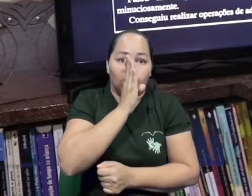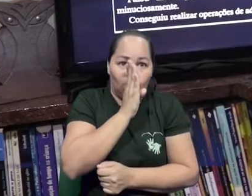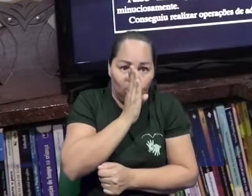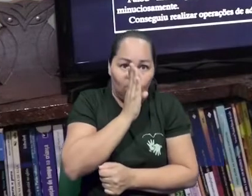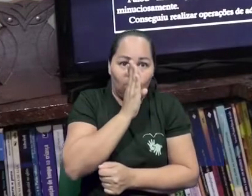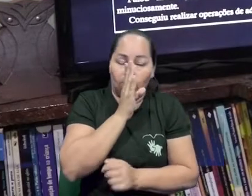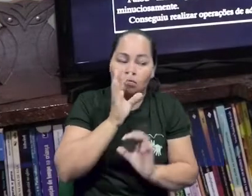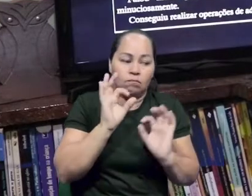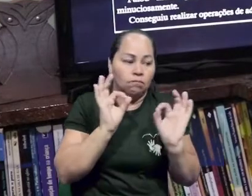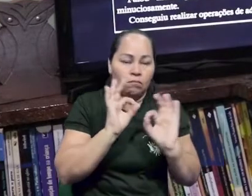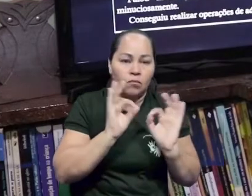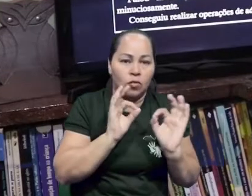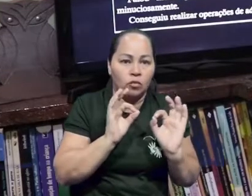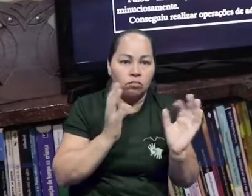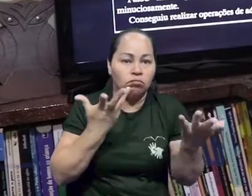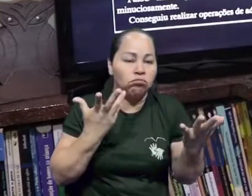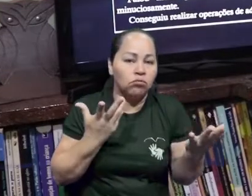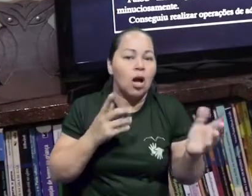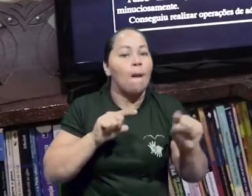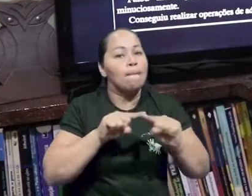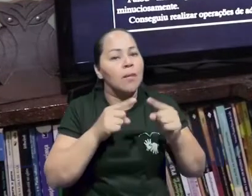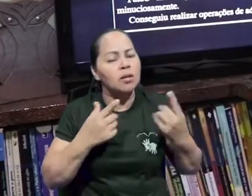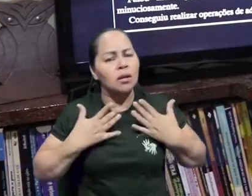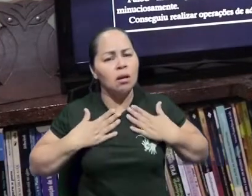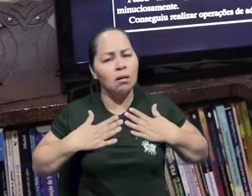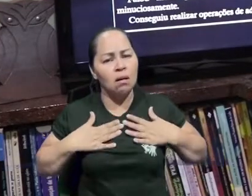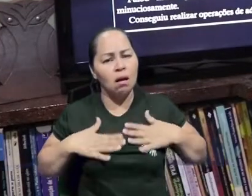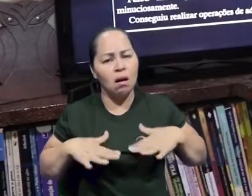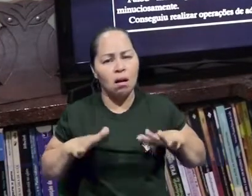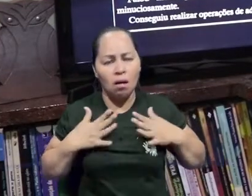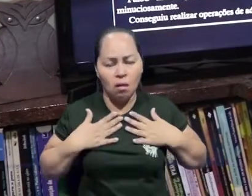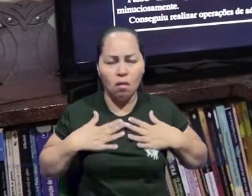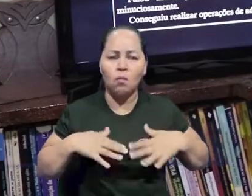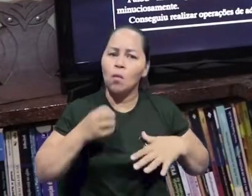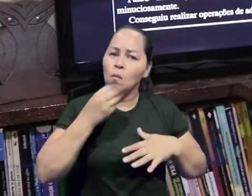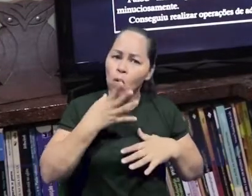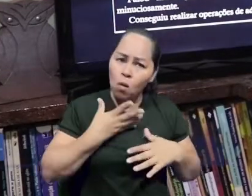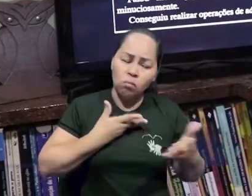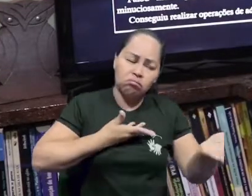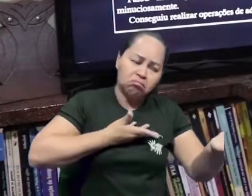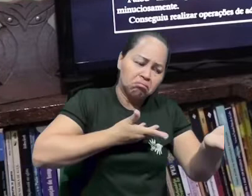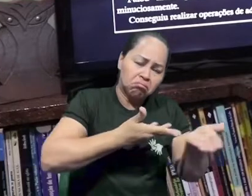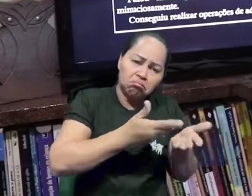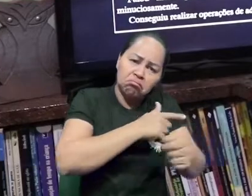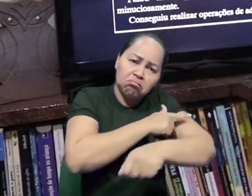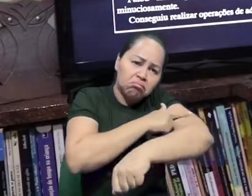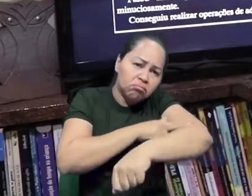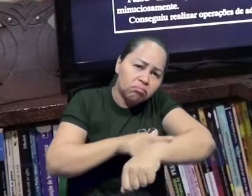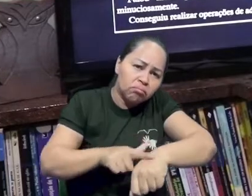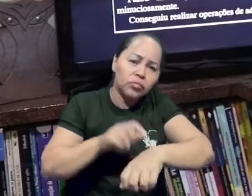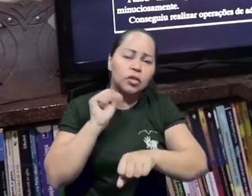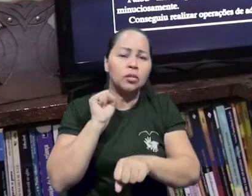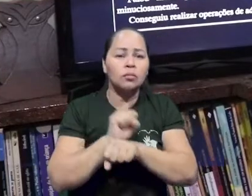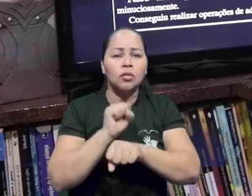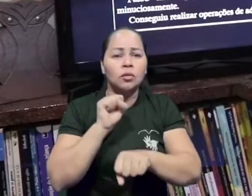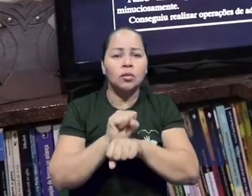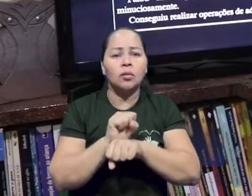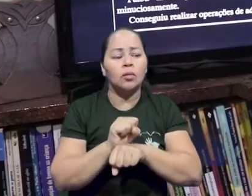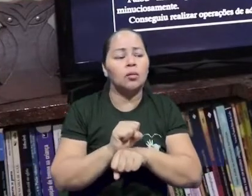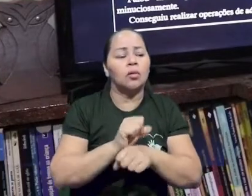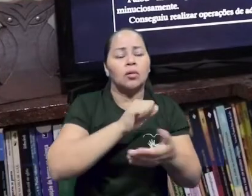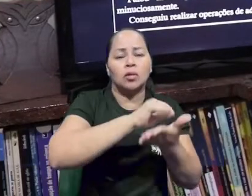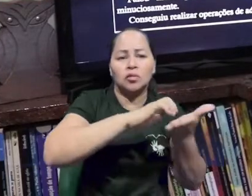eu anotei. Em avaliação inicial se mostrou passivo, entretanto receptivo. Aguardou os comandos